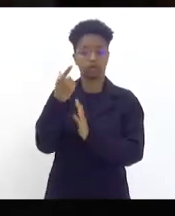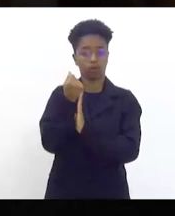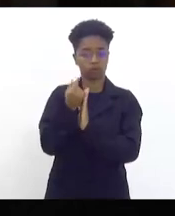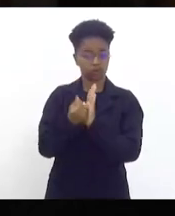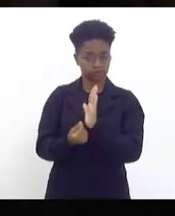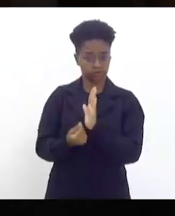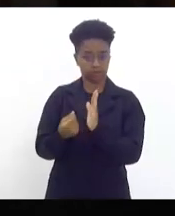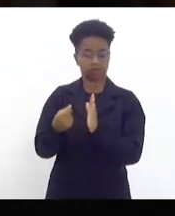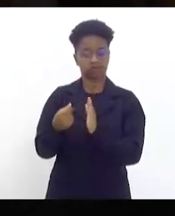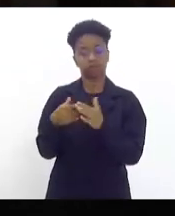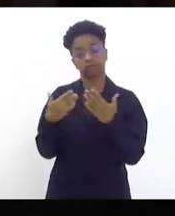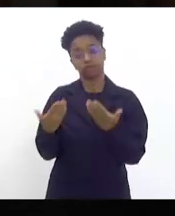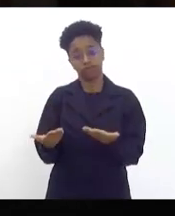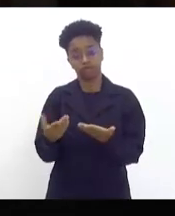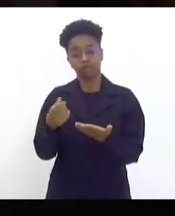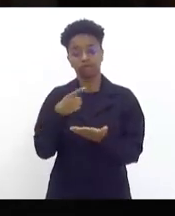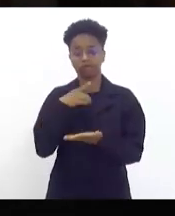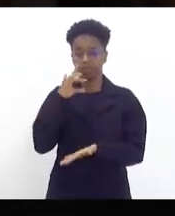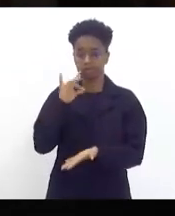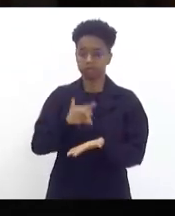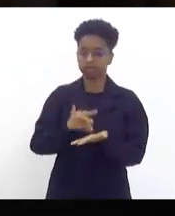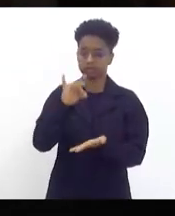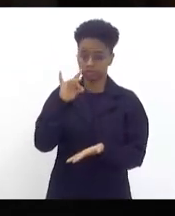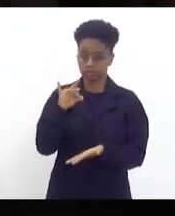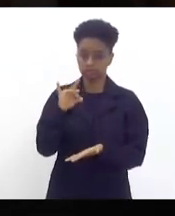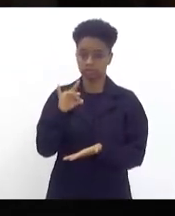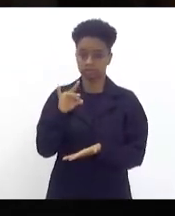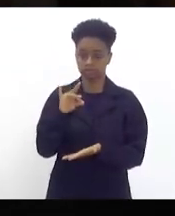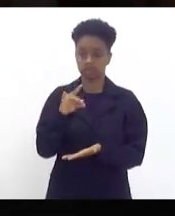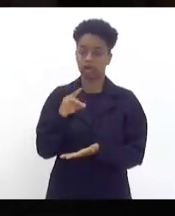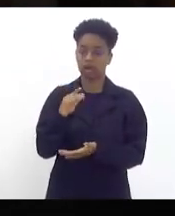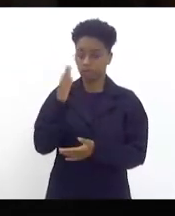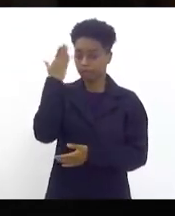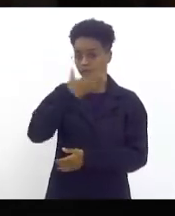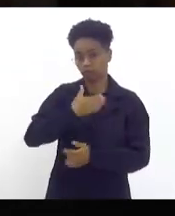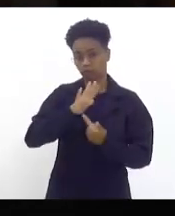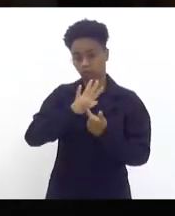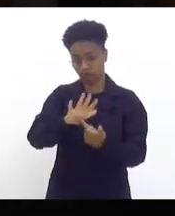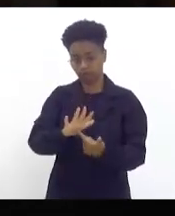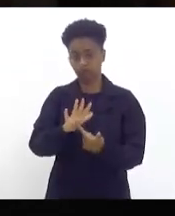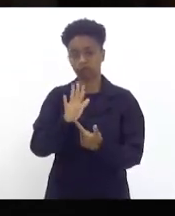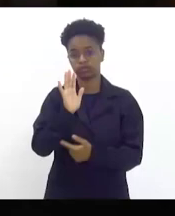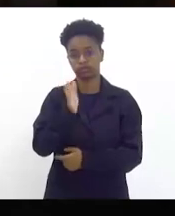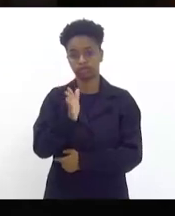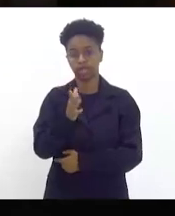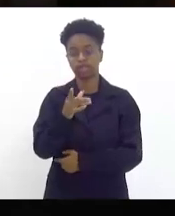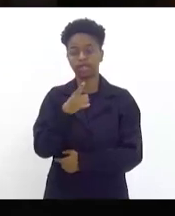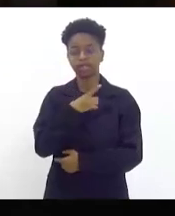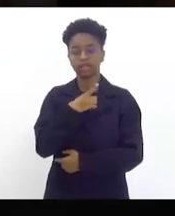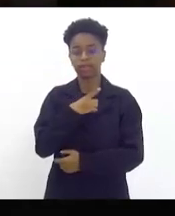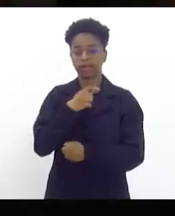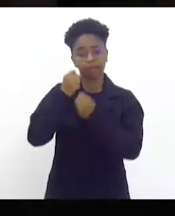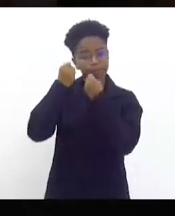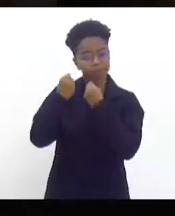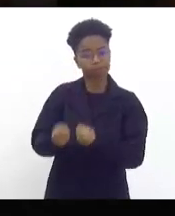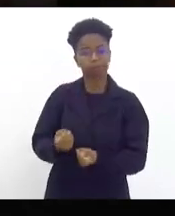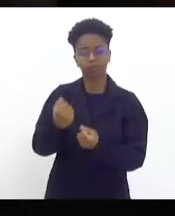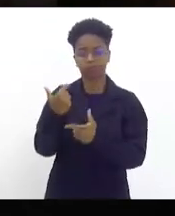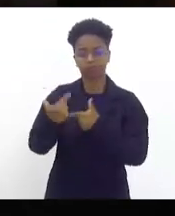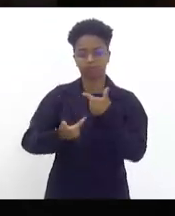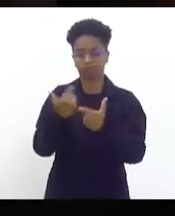do médico então existe concretamente resta provado que há uma sobrecarga de trabalho